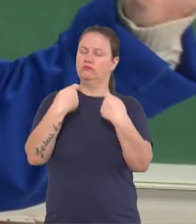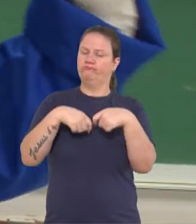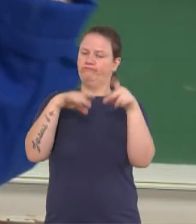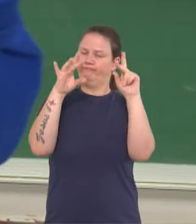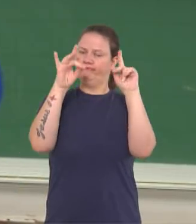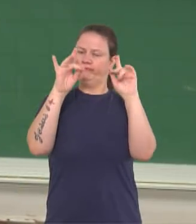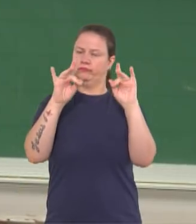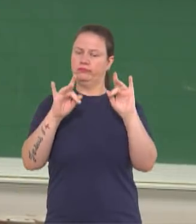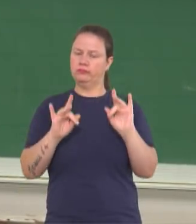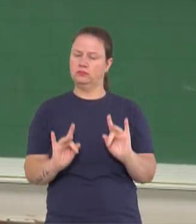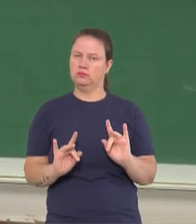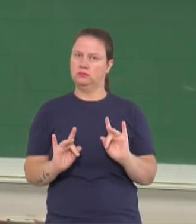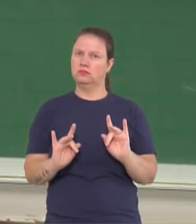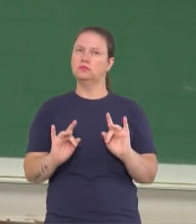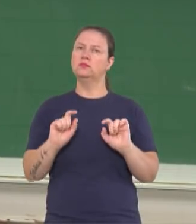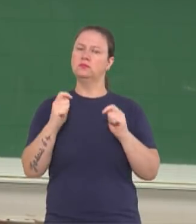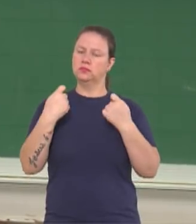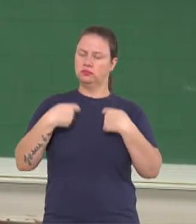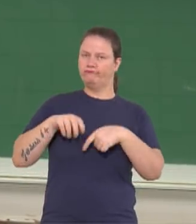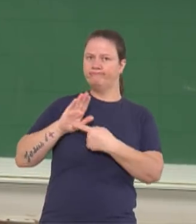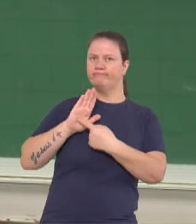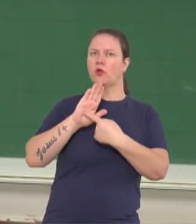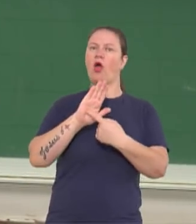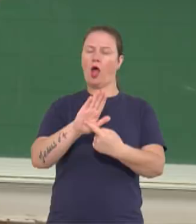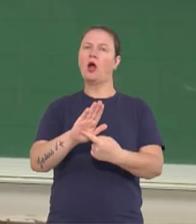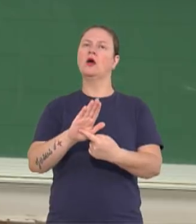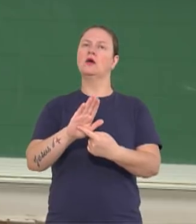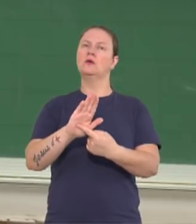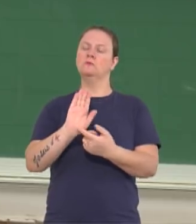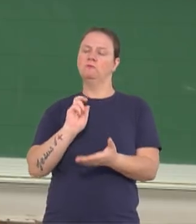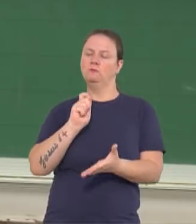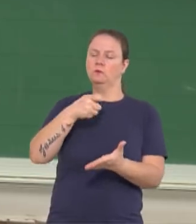formalidade, eles geralmente apresentam essa palavra,